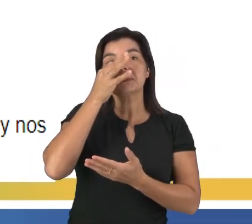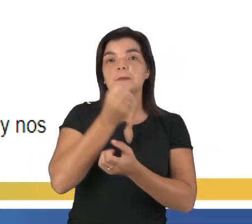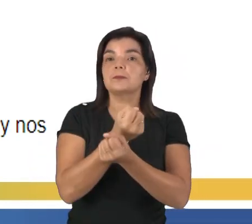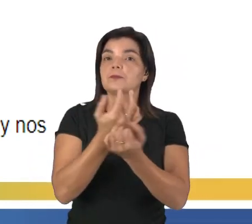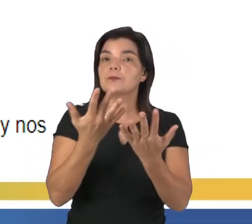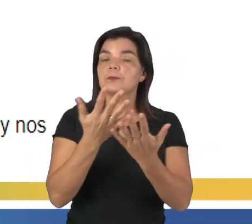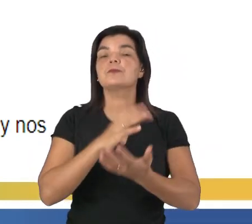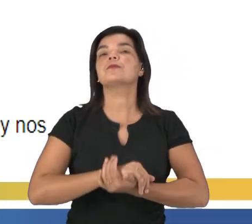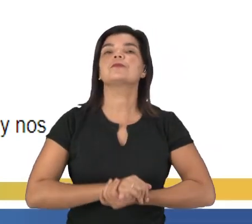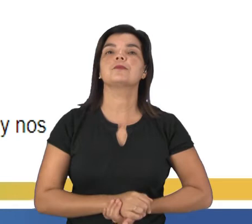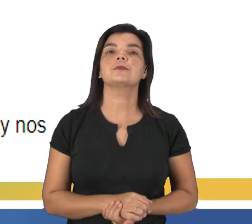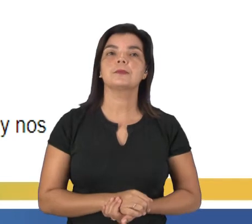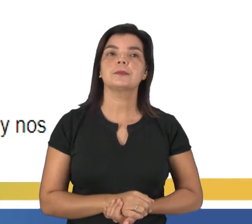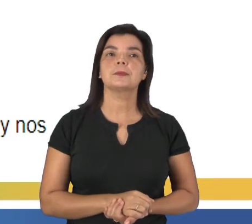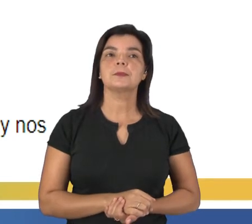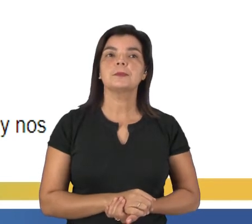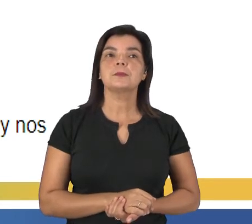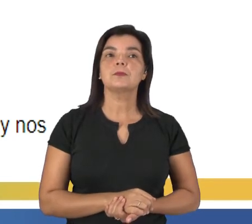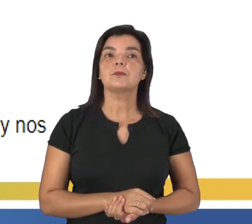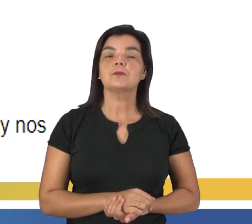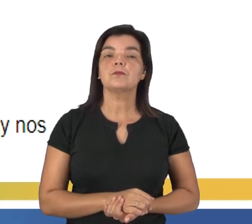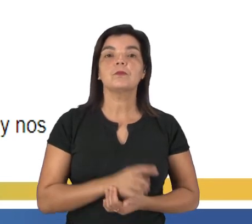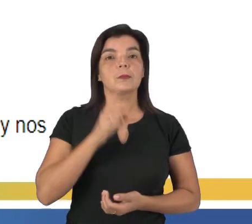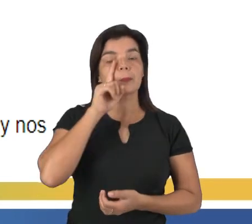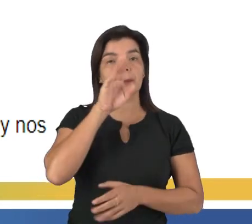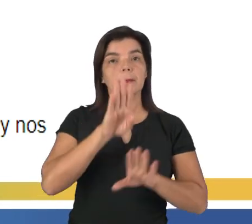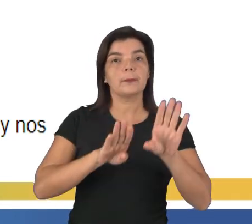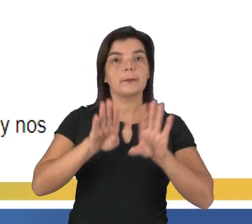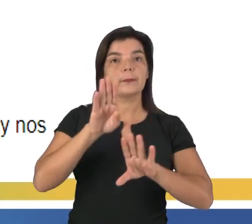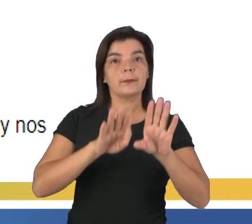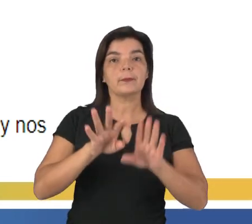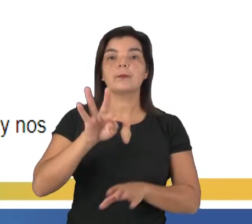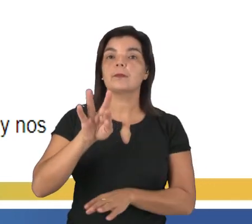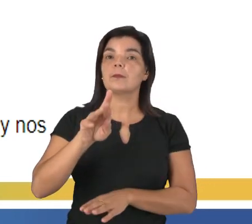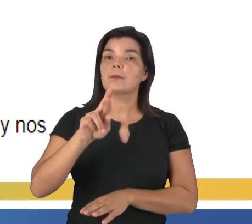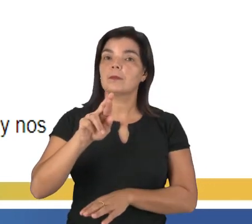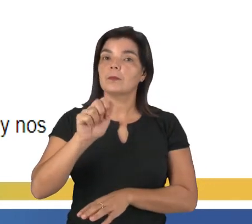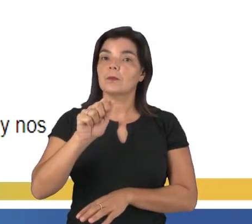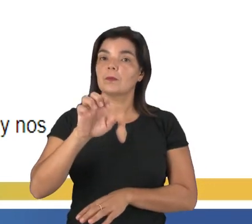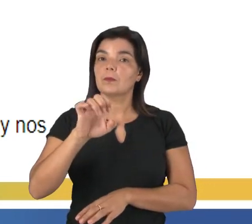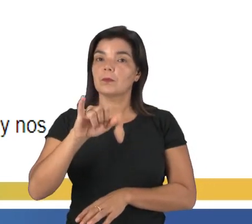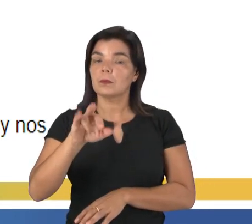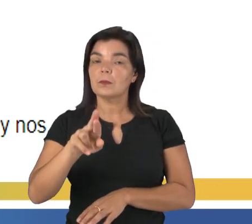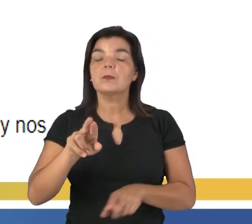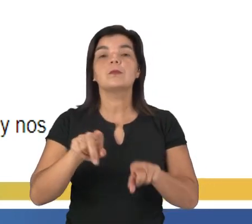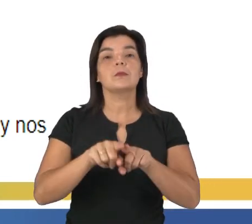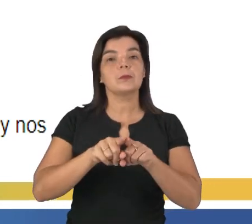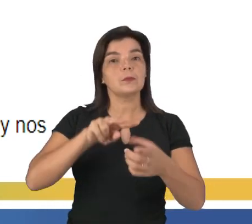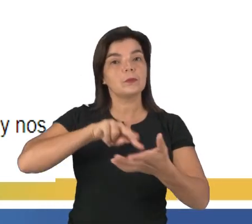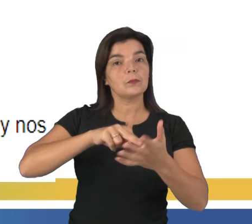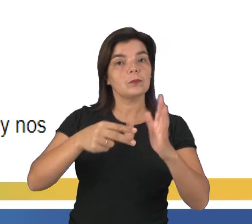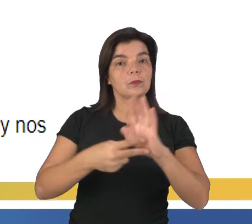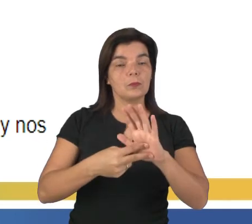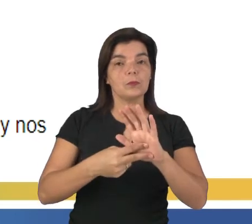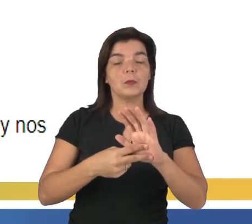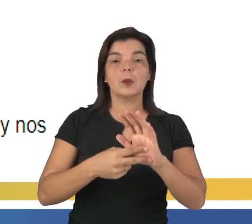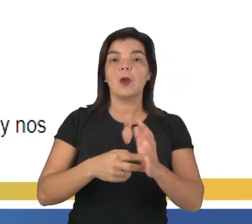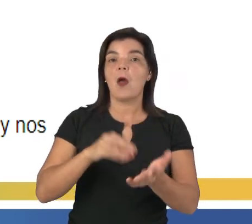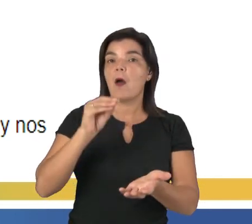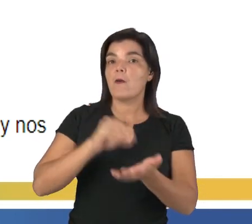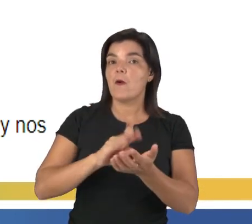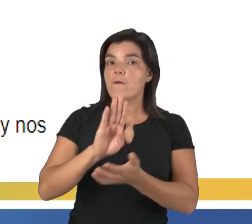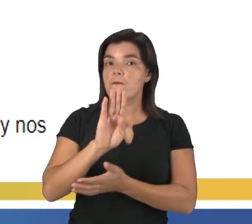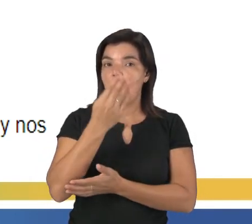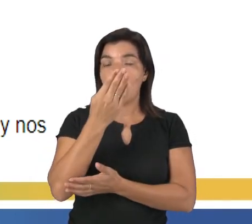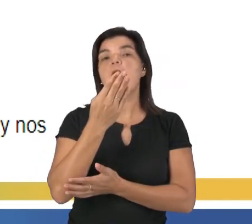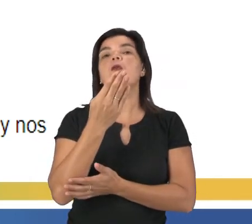me traz rosas, tá, velho? Cuidado com o verbo trair. O verbo trair na língua portuguesa quer dizer você ser infiel, né?